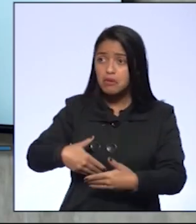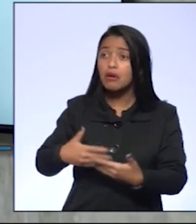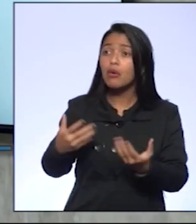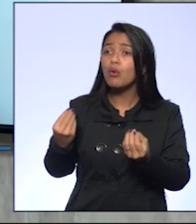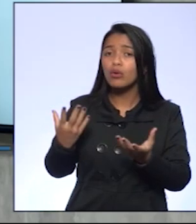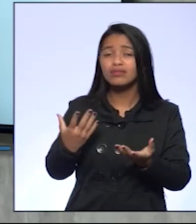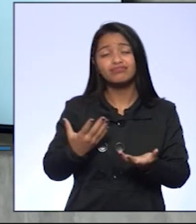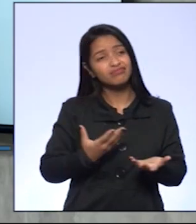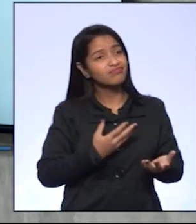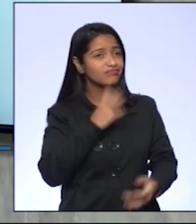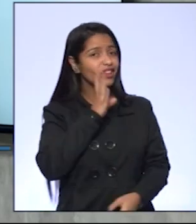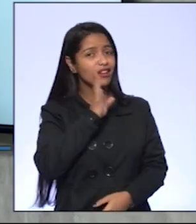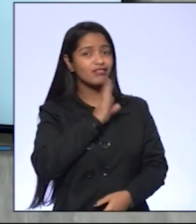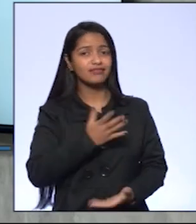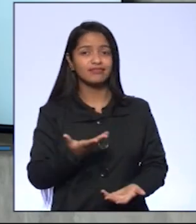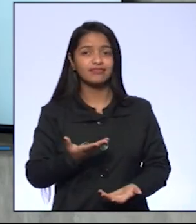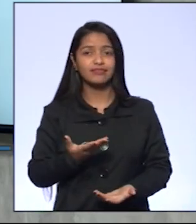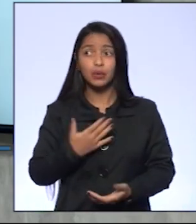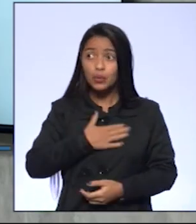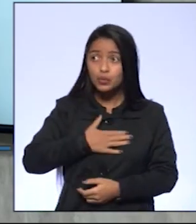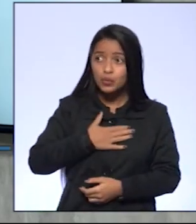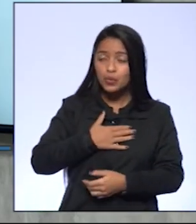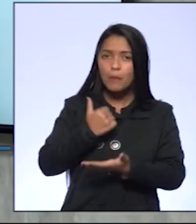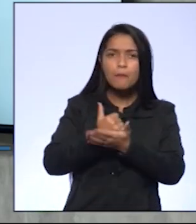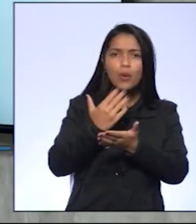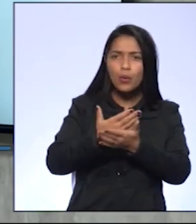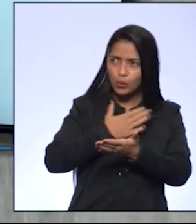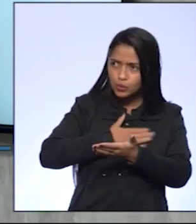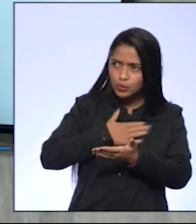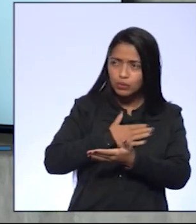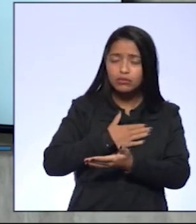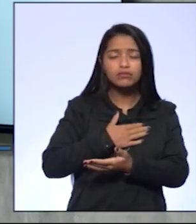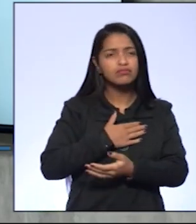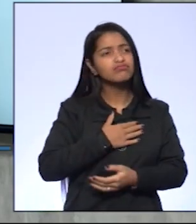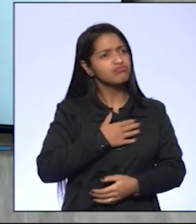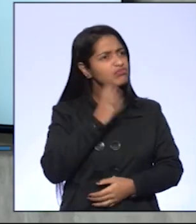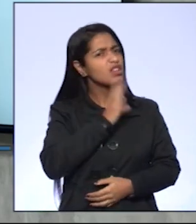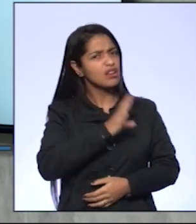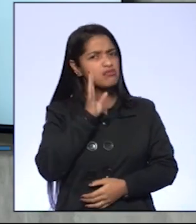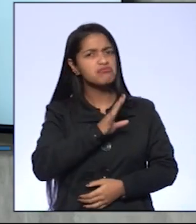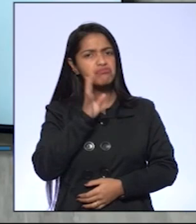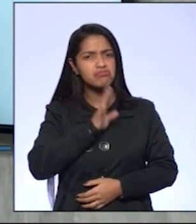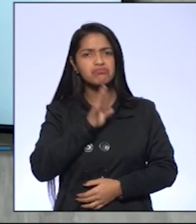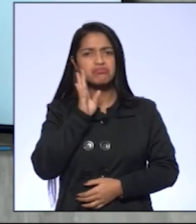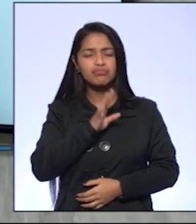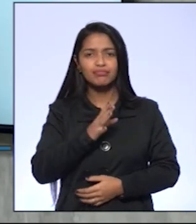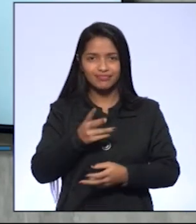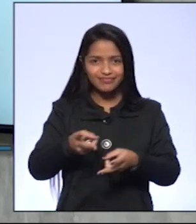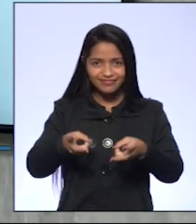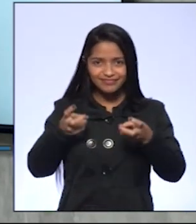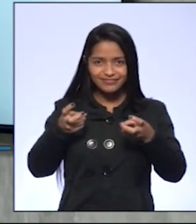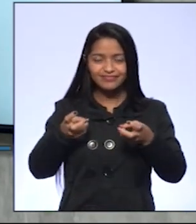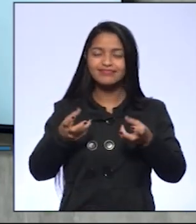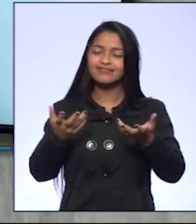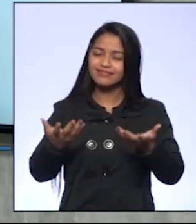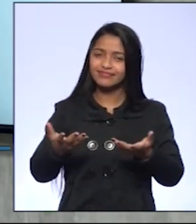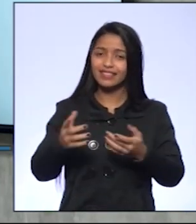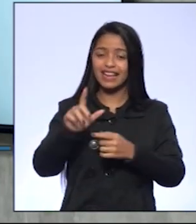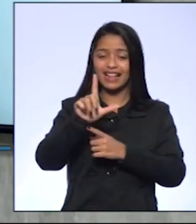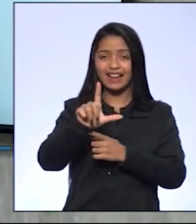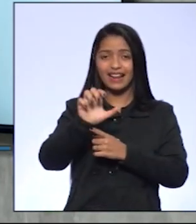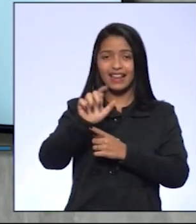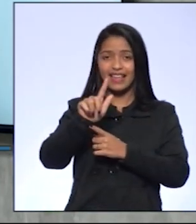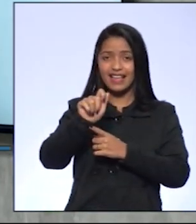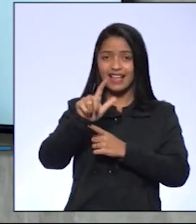foi? Ah, foi legal. E aí, gostou do bolo? Achou ele gostoso? Boa, legal pra caramba. Percebeu como é que funciona? Então, esse legal, ele